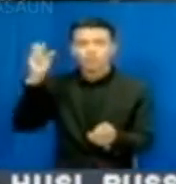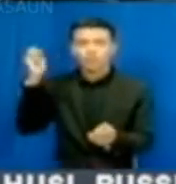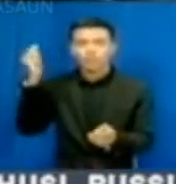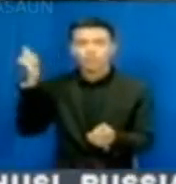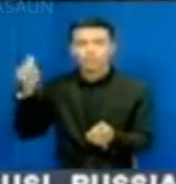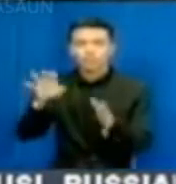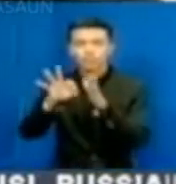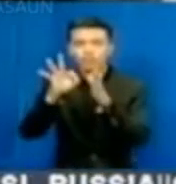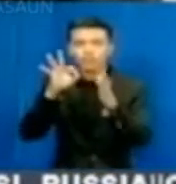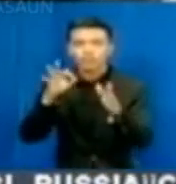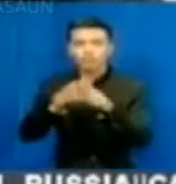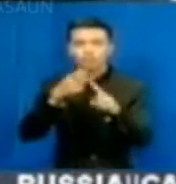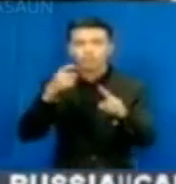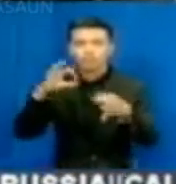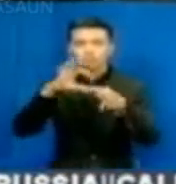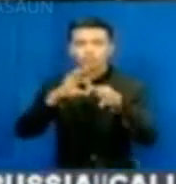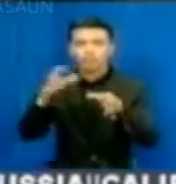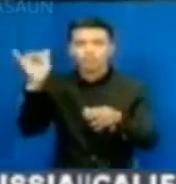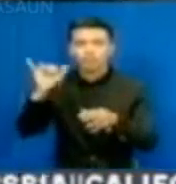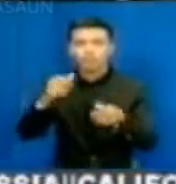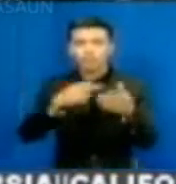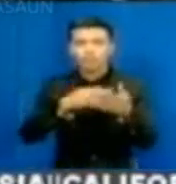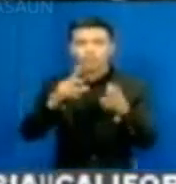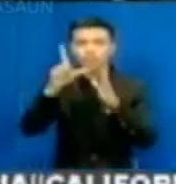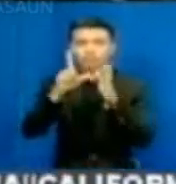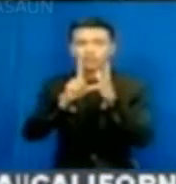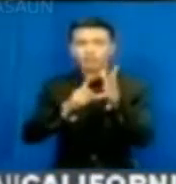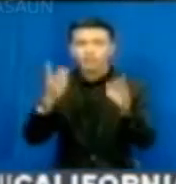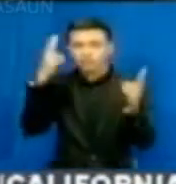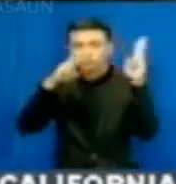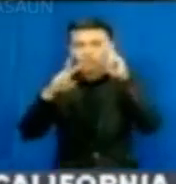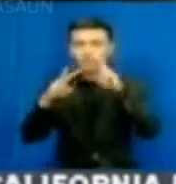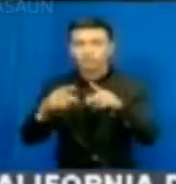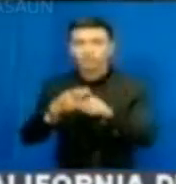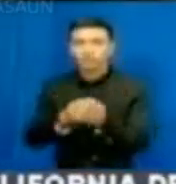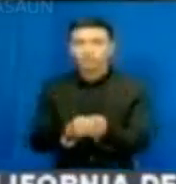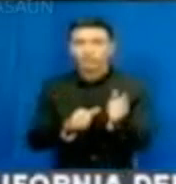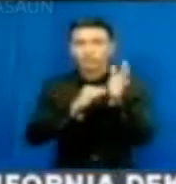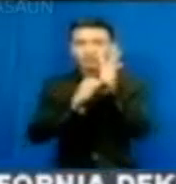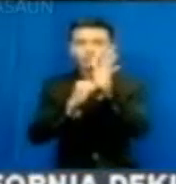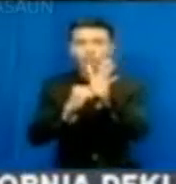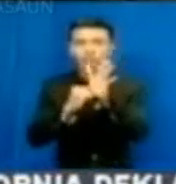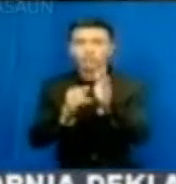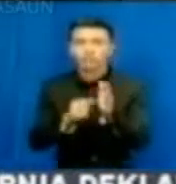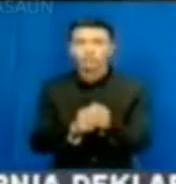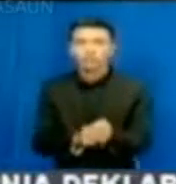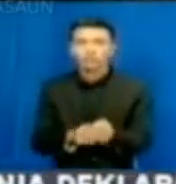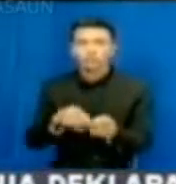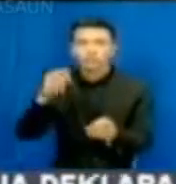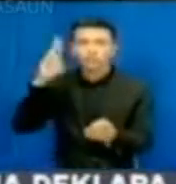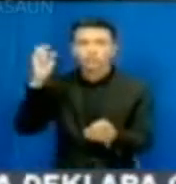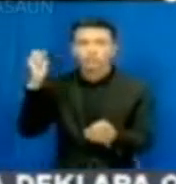Sacal etan os candidatos ira no lista resultado teste de avaliação e anúncio público. Movimento